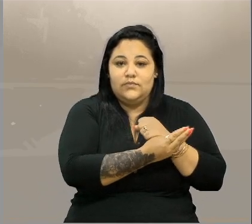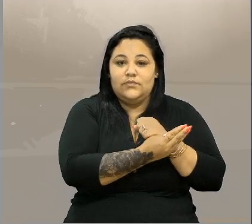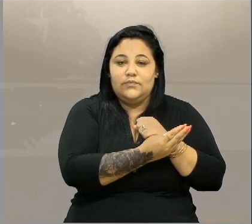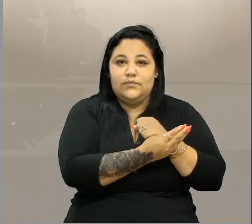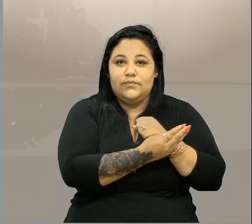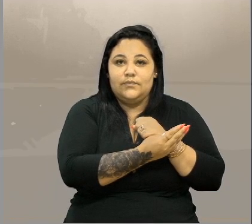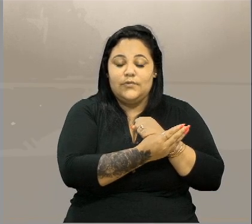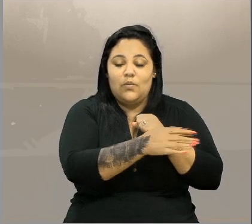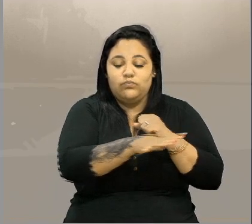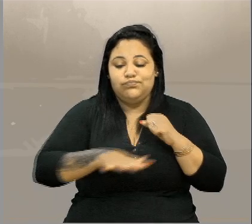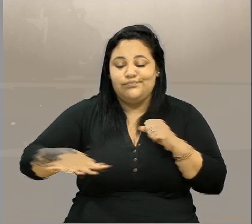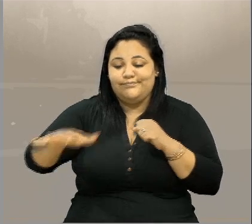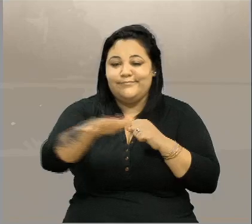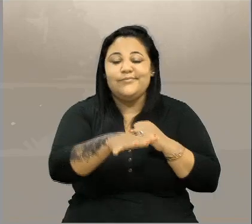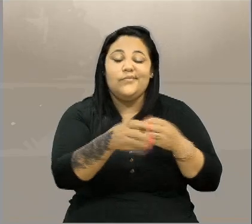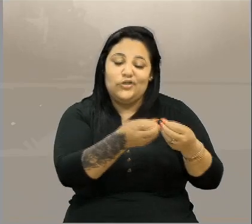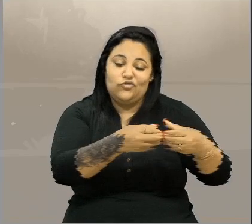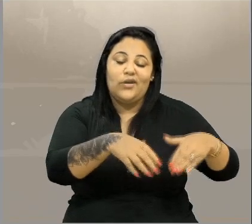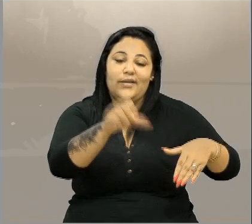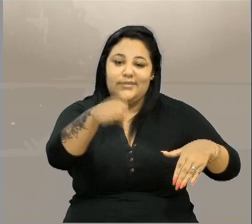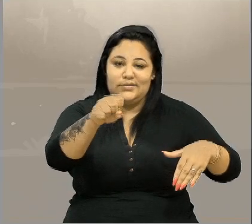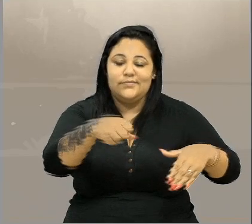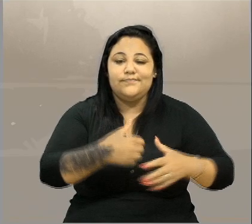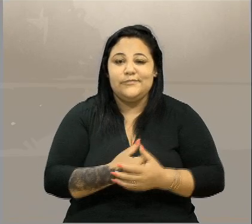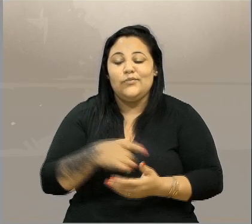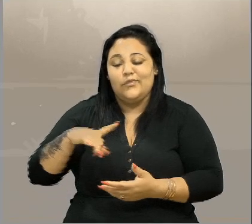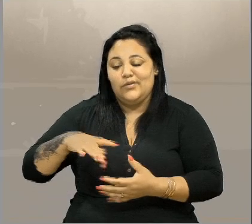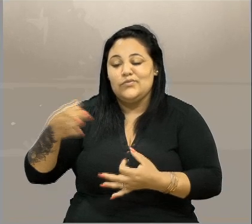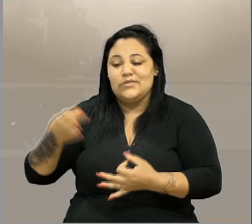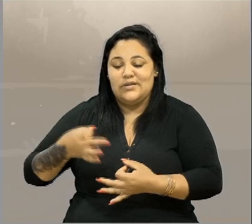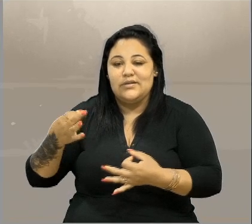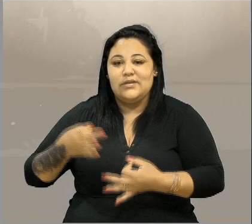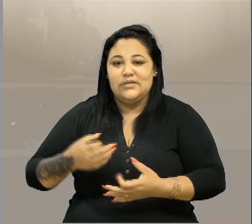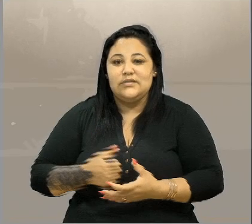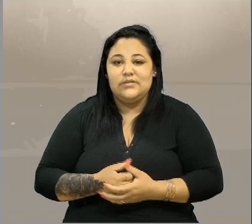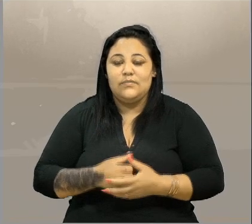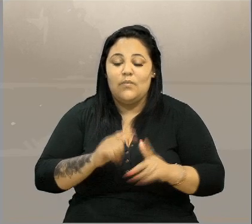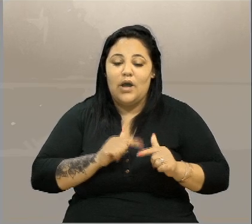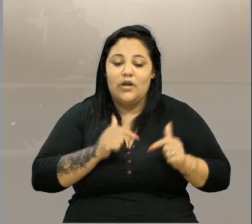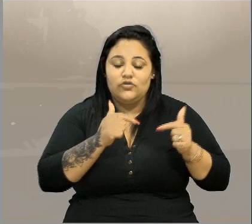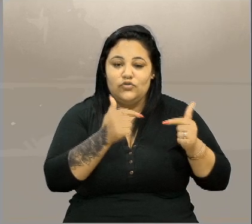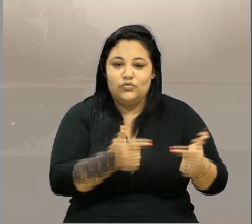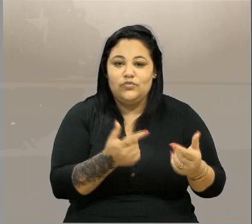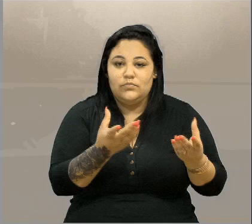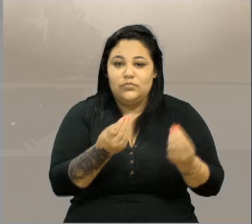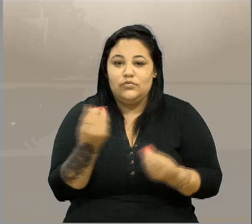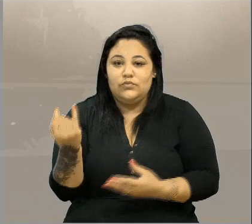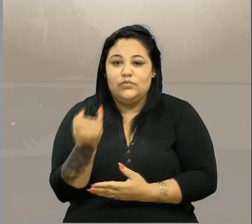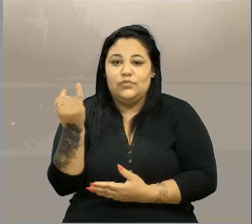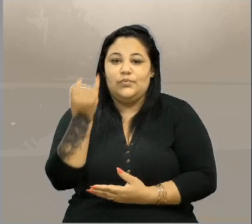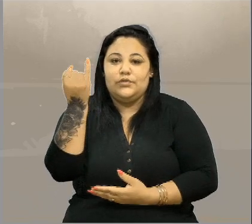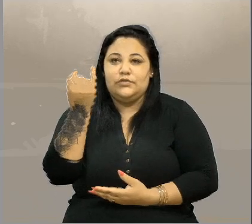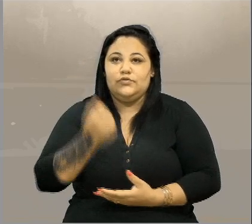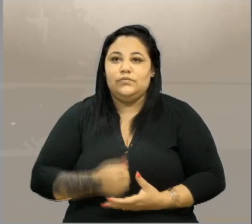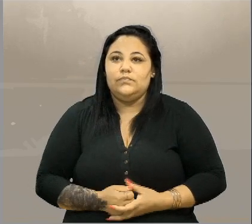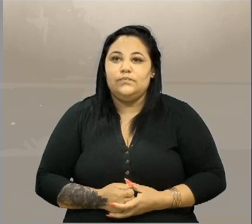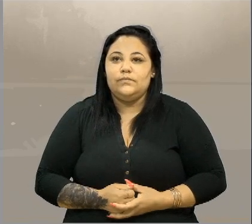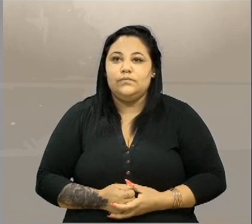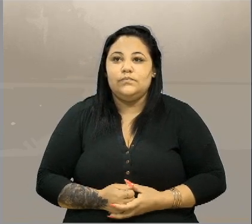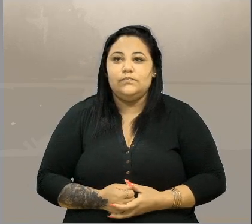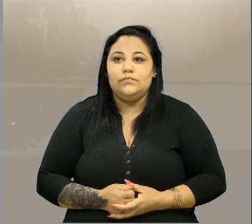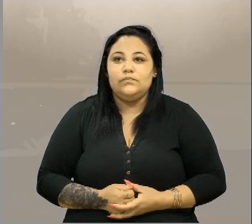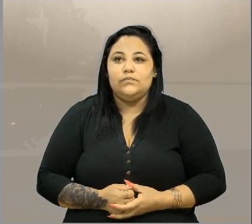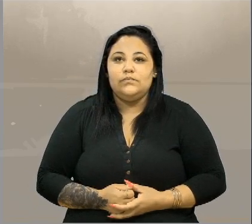foram afetadas, né? Então, foi, sem dúvida alguma, uma ação muito importante, e